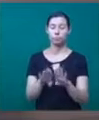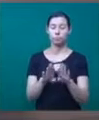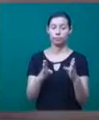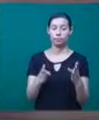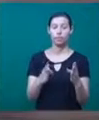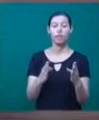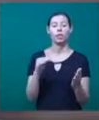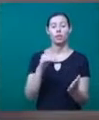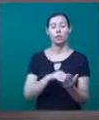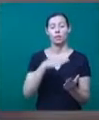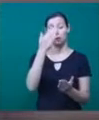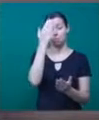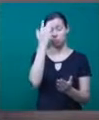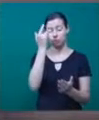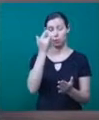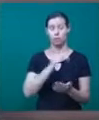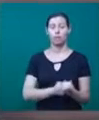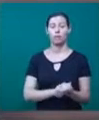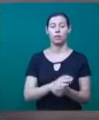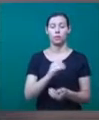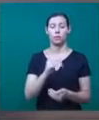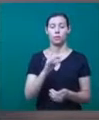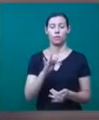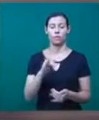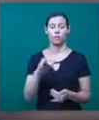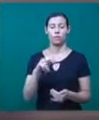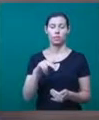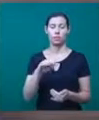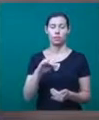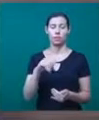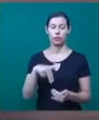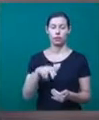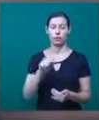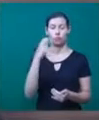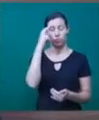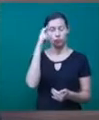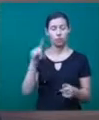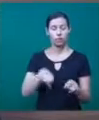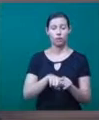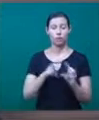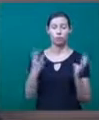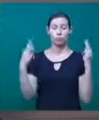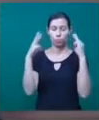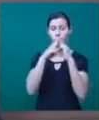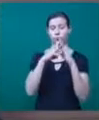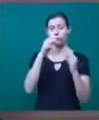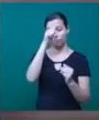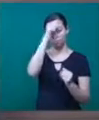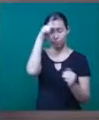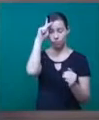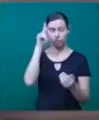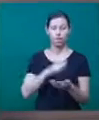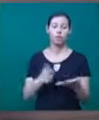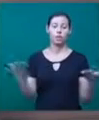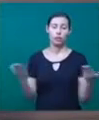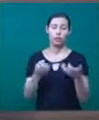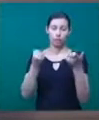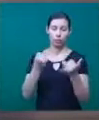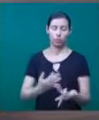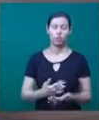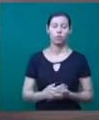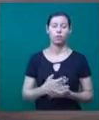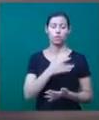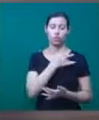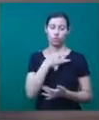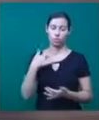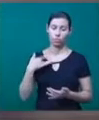só até amanhã na Oficina Cultural e no Museu Municipal. Vale a pena conferir. A gente segue falando de saúde. Esse mês vai ser especial